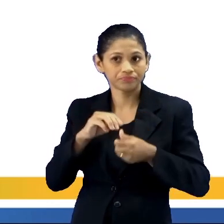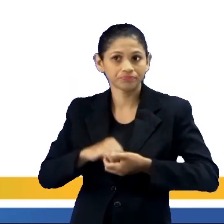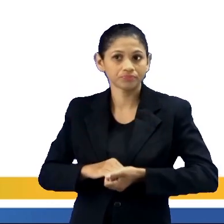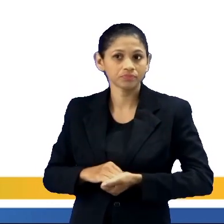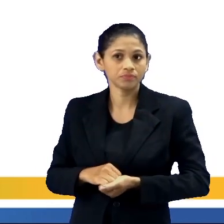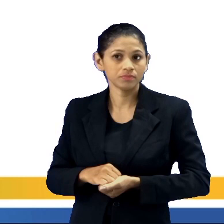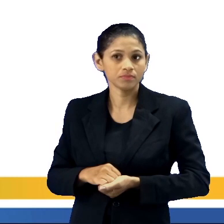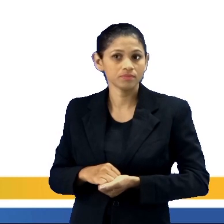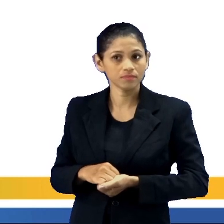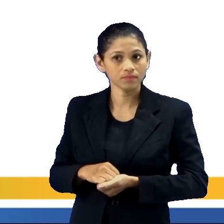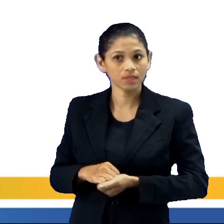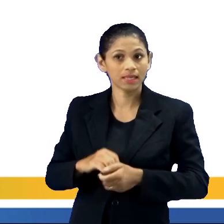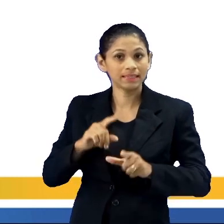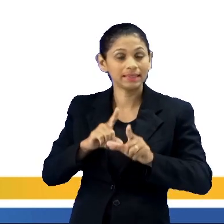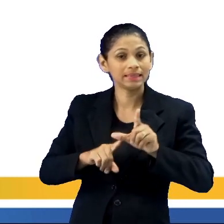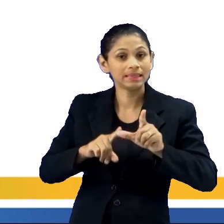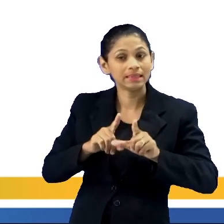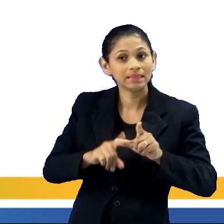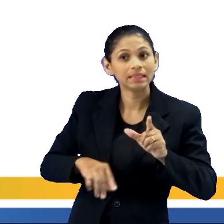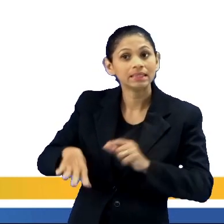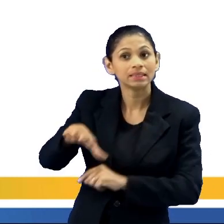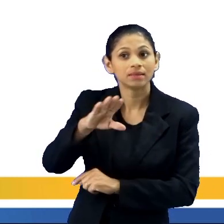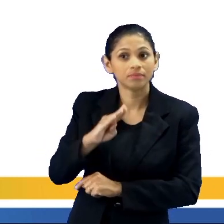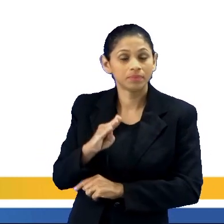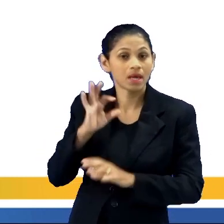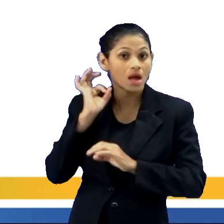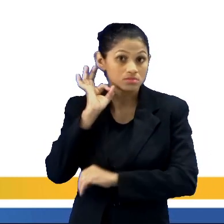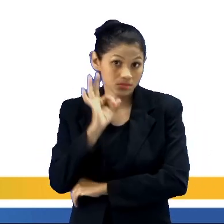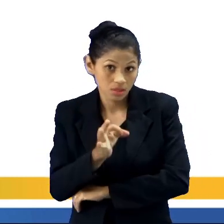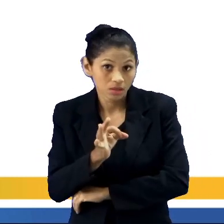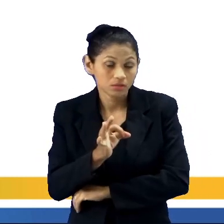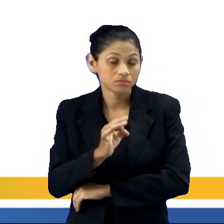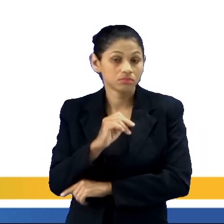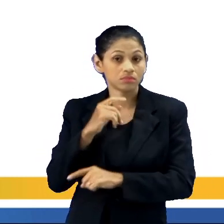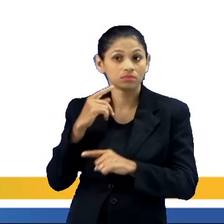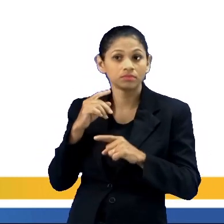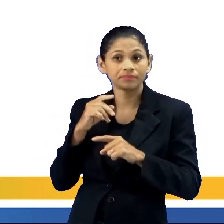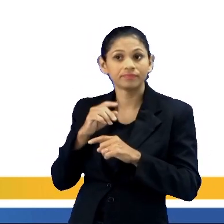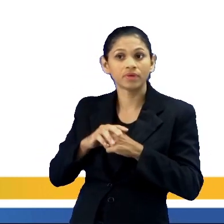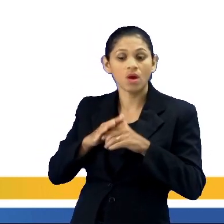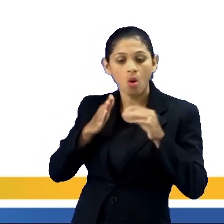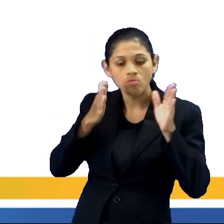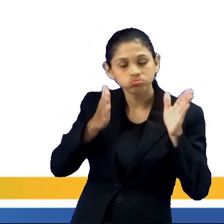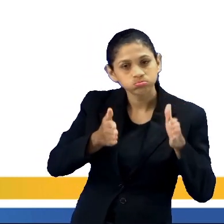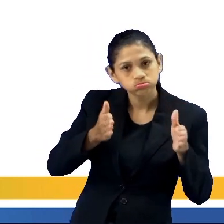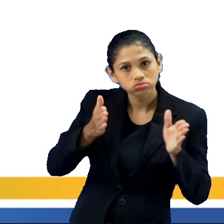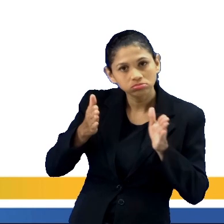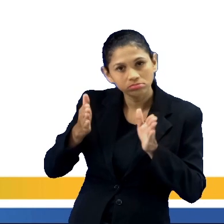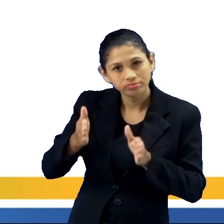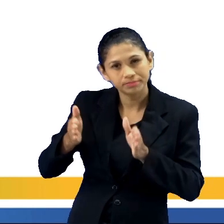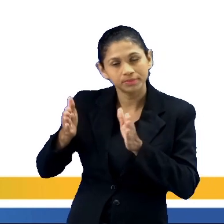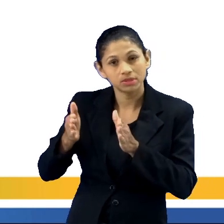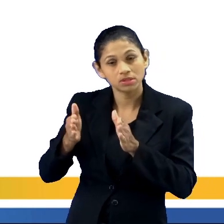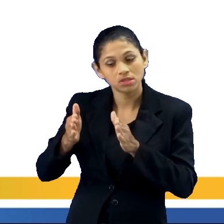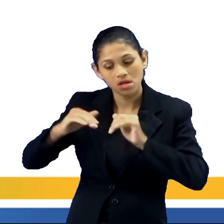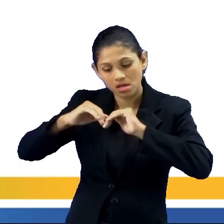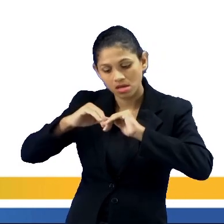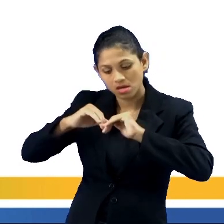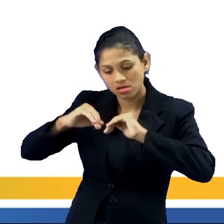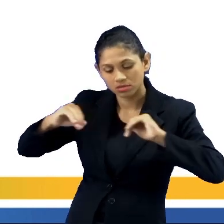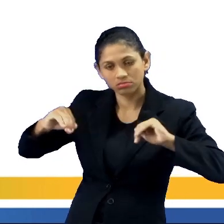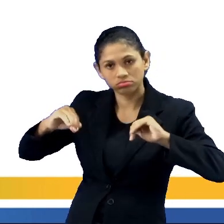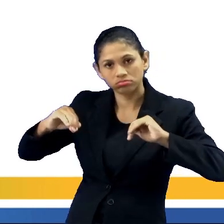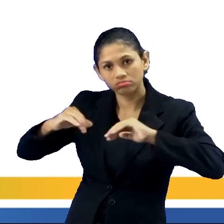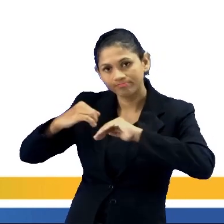na letra B. A reforma agrária é o processo de redistribuição das